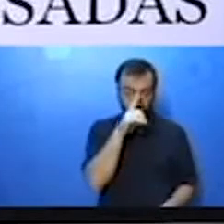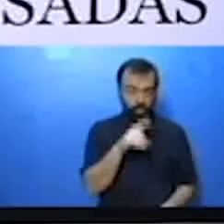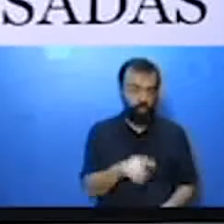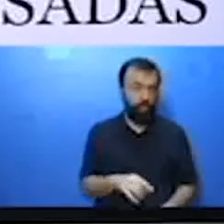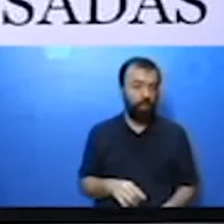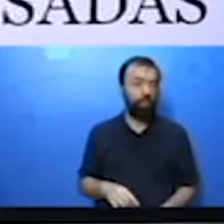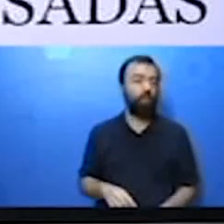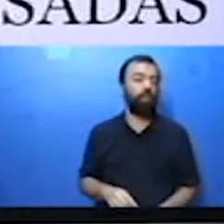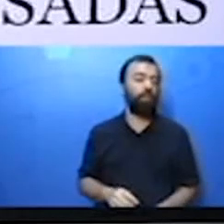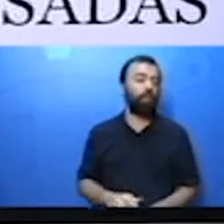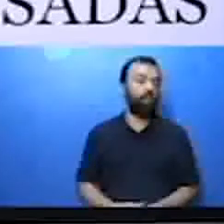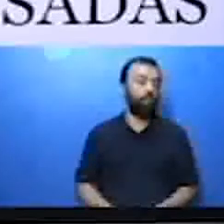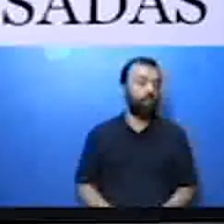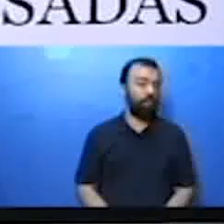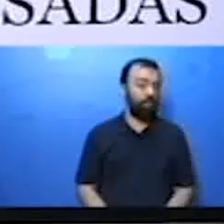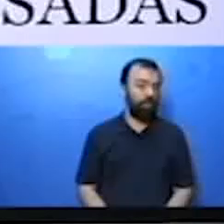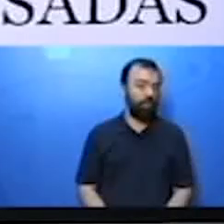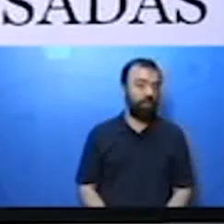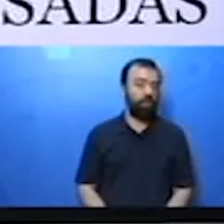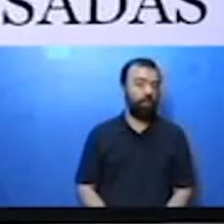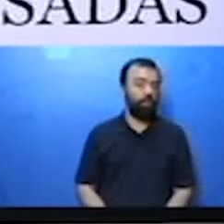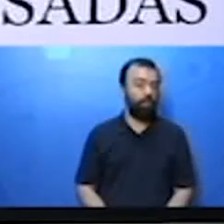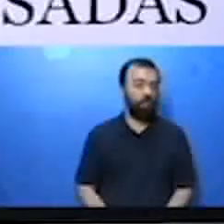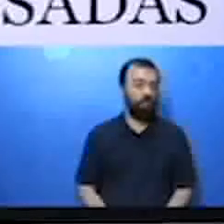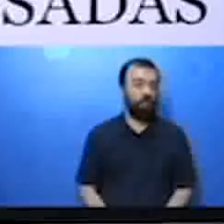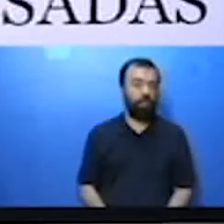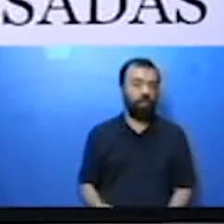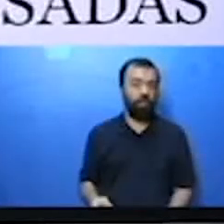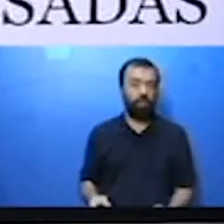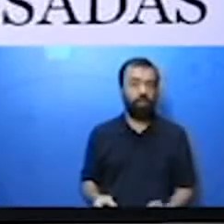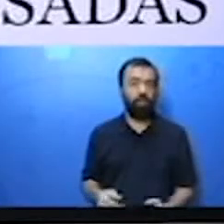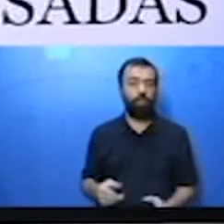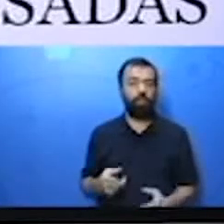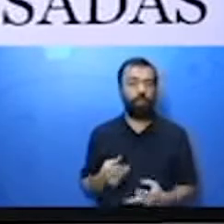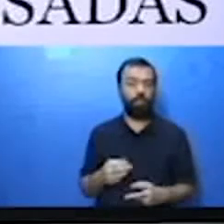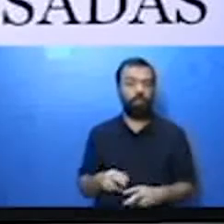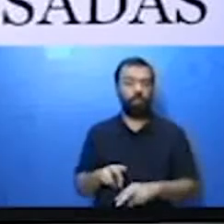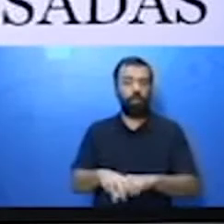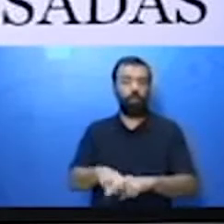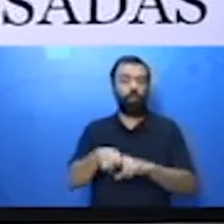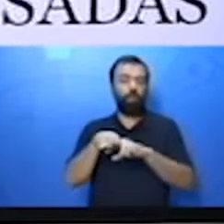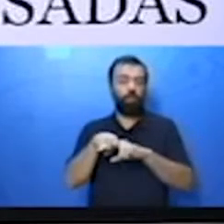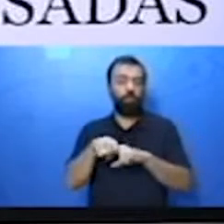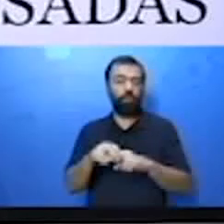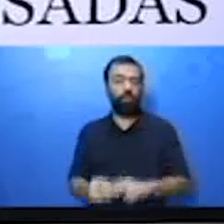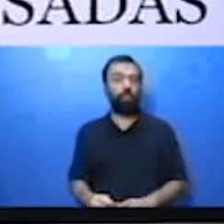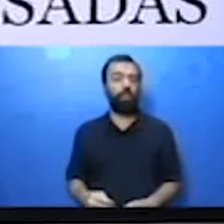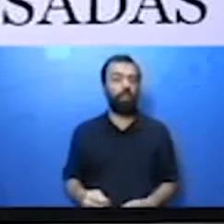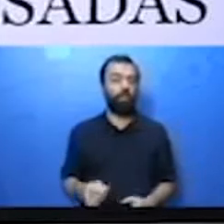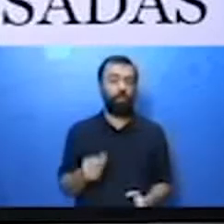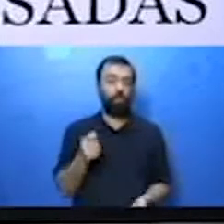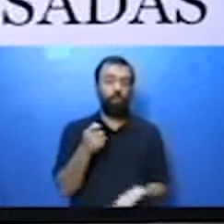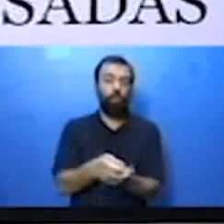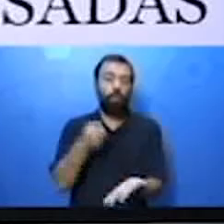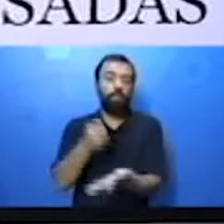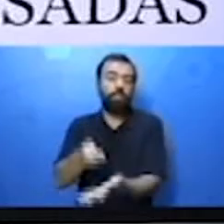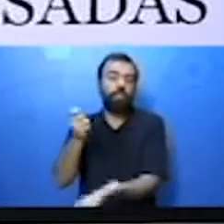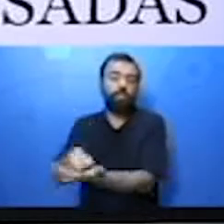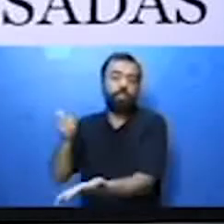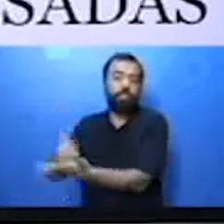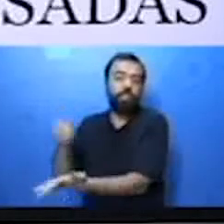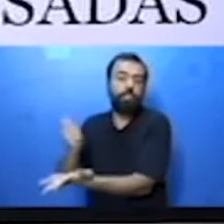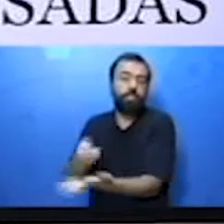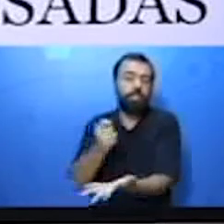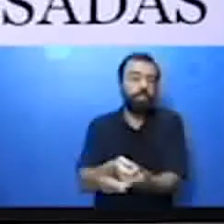influenciam significativamente nos custos despendidos com saúde. De acordo com os dados da